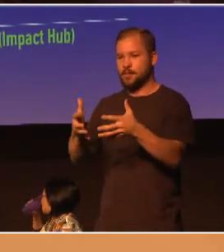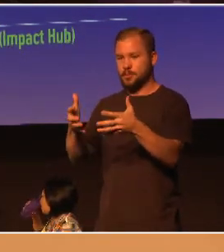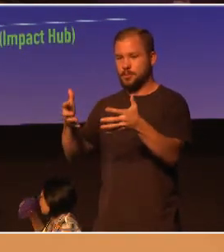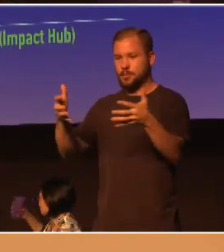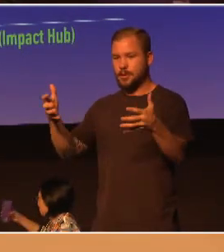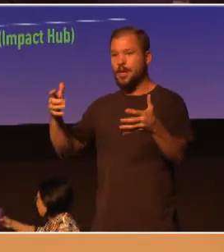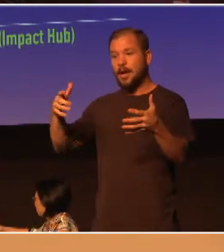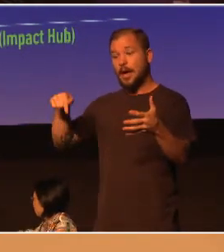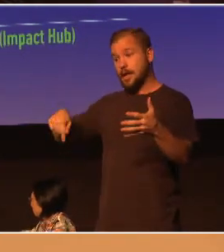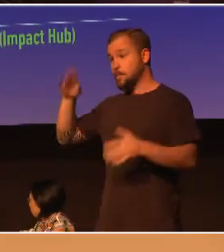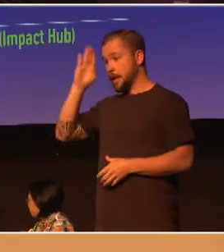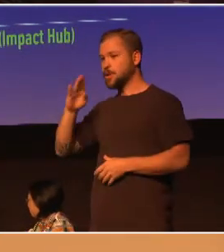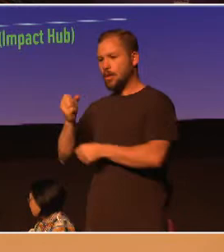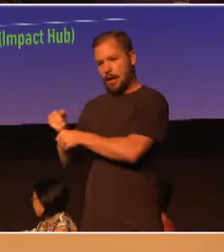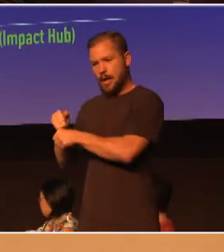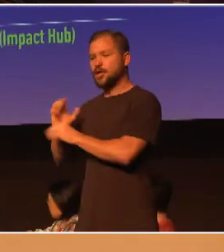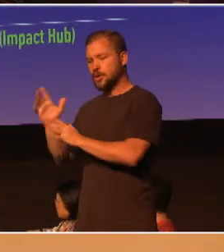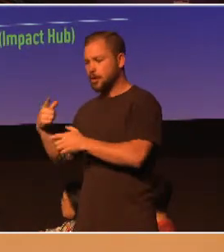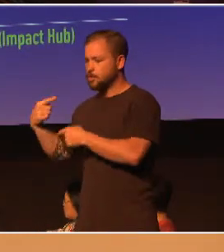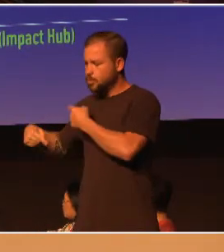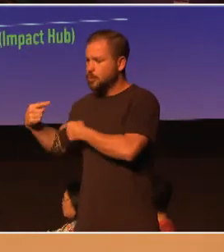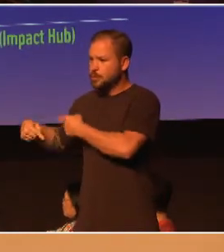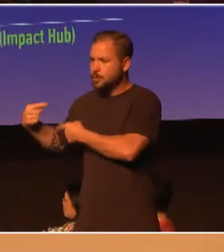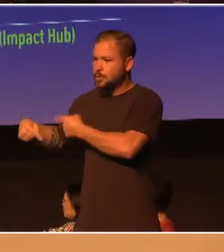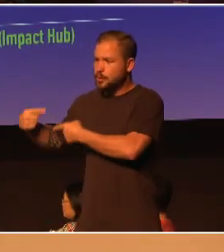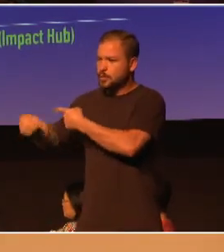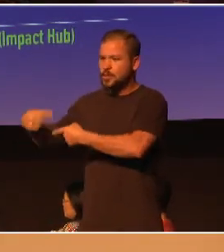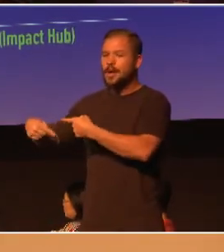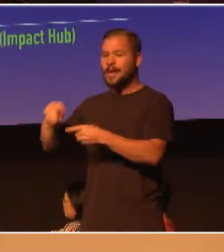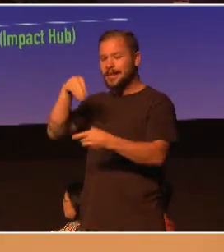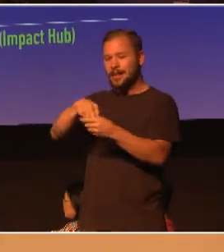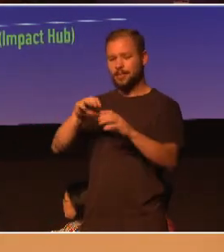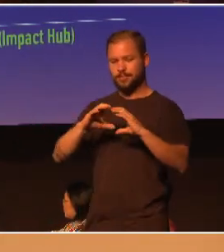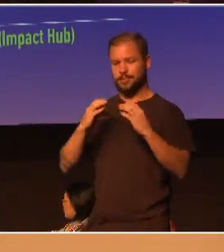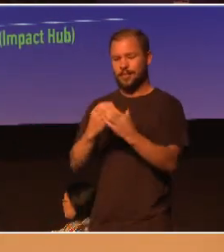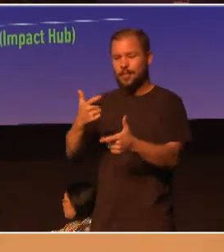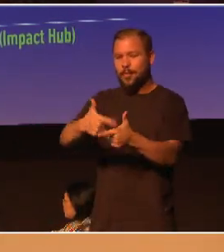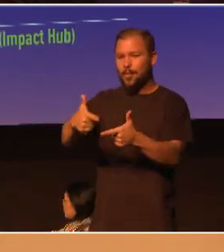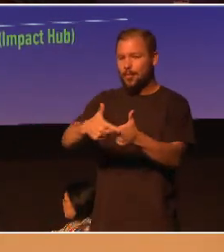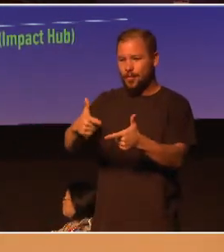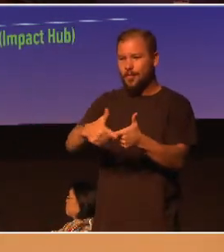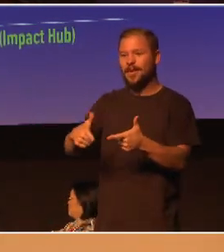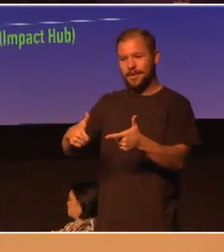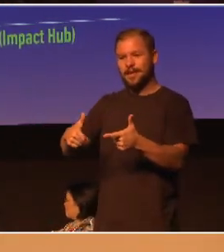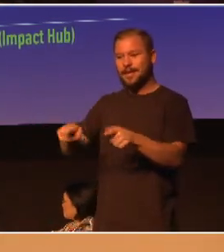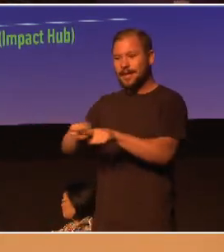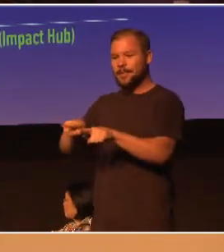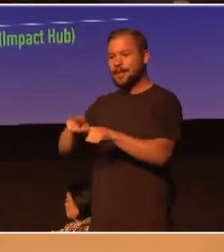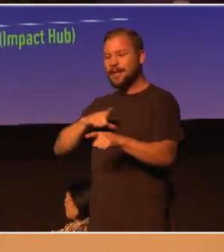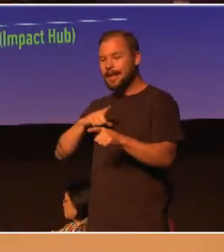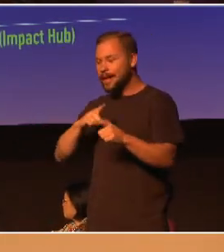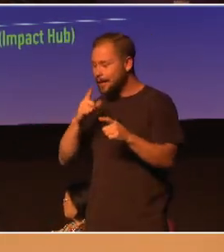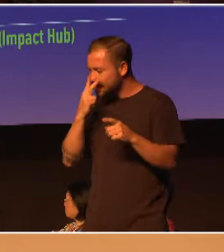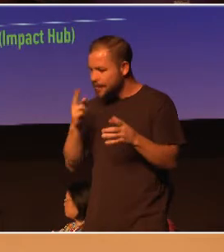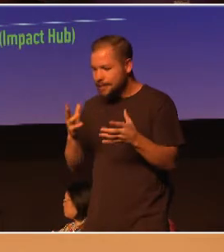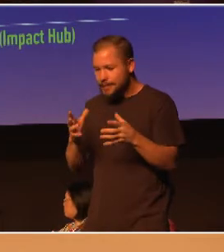muito isso no Brasil, né, de como vivemos em bolha e como os algoritmos, inclusive, nos empurram para as